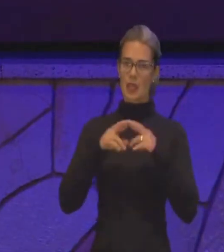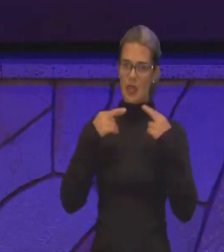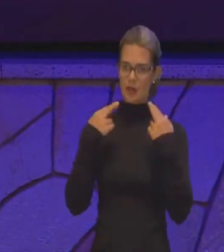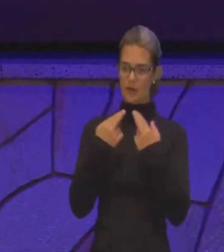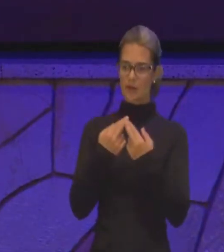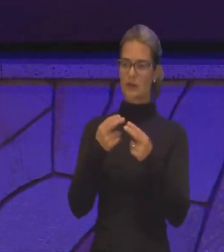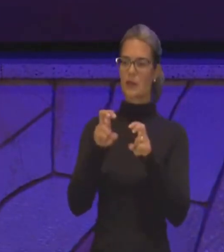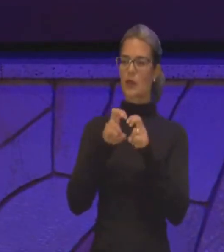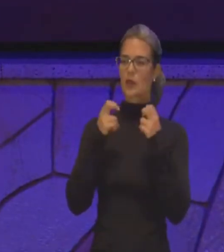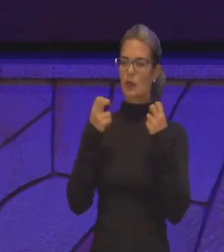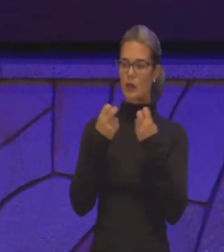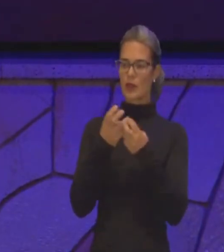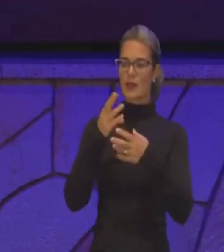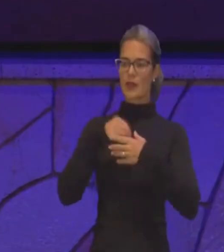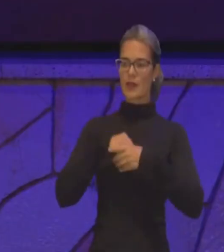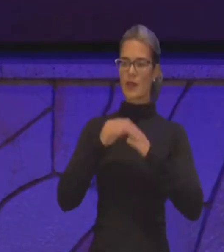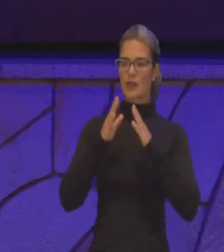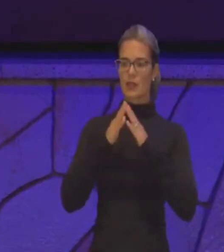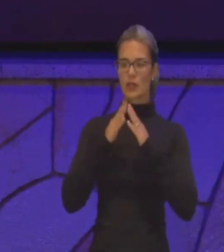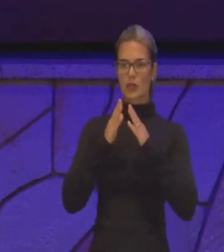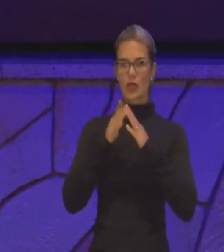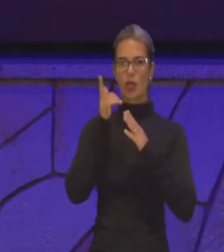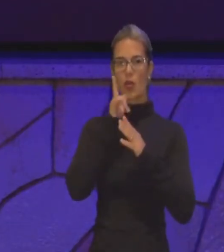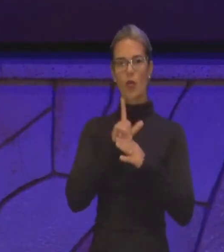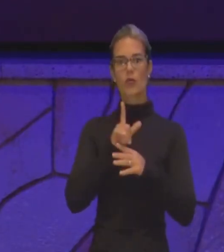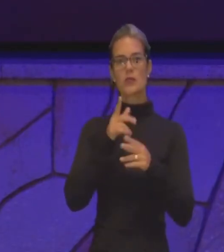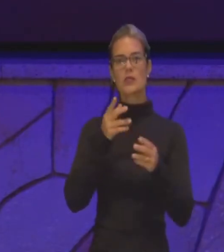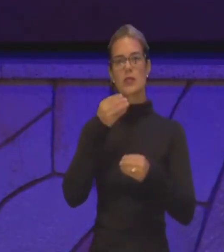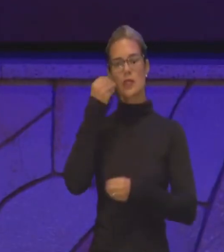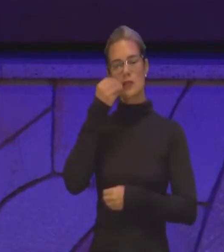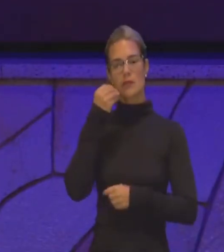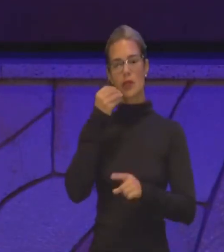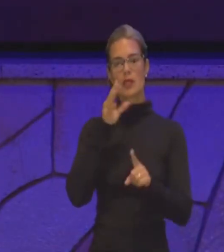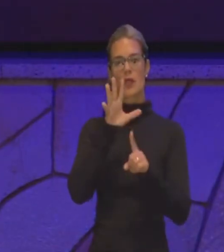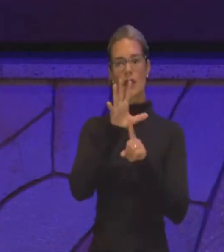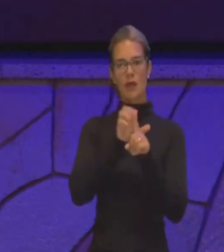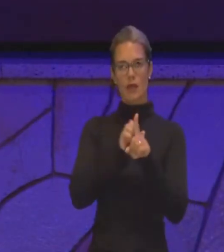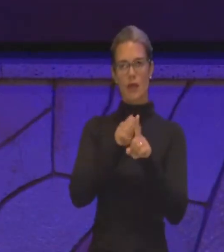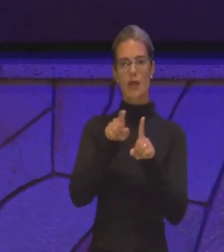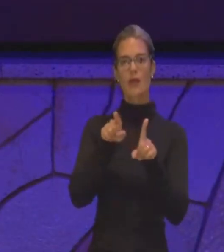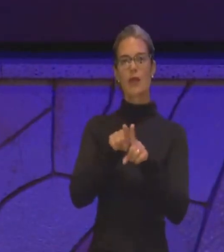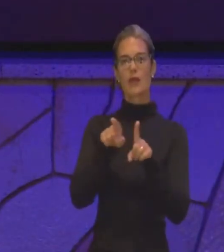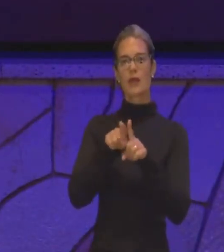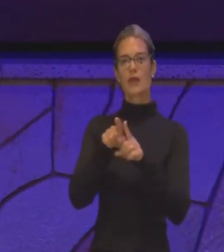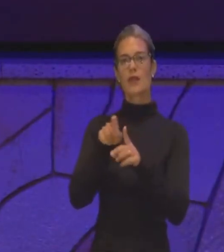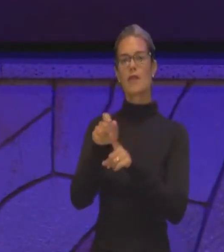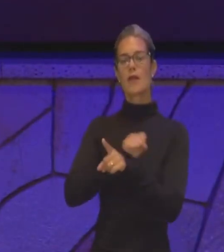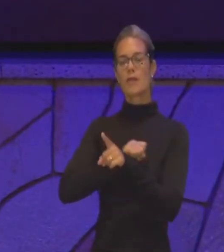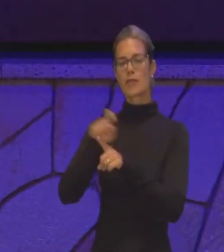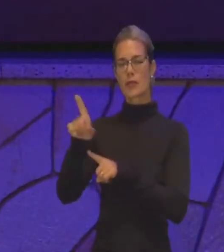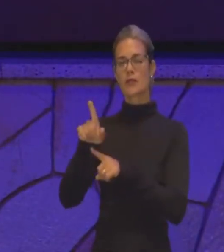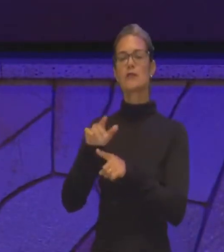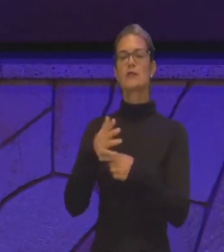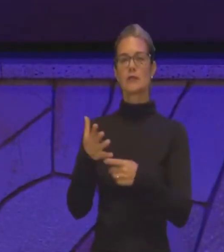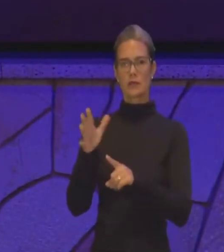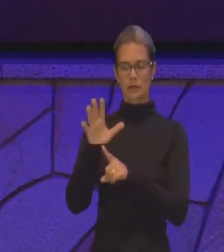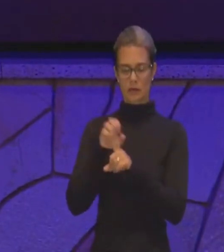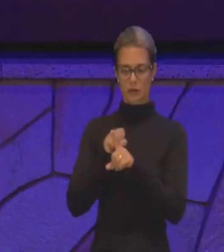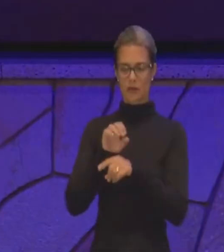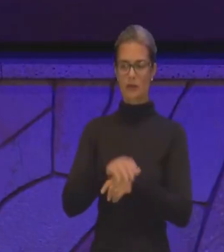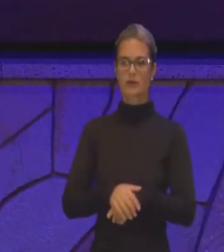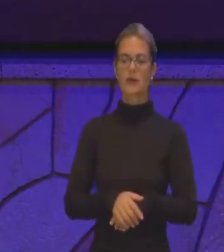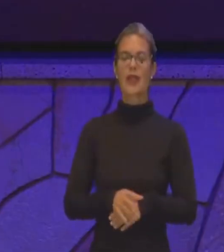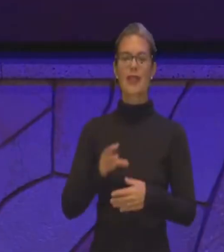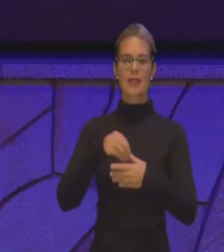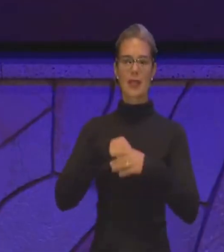uma possessão e uma libertação. Foi uma experiência, um encontro no lar em que eu pude